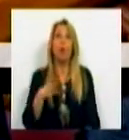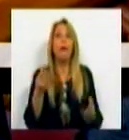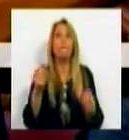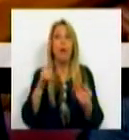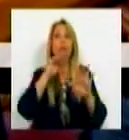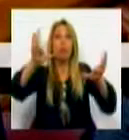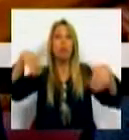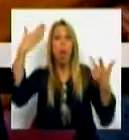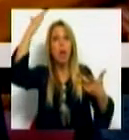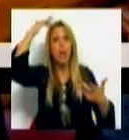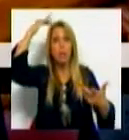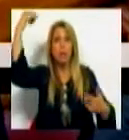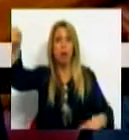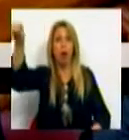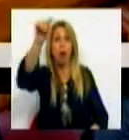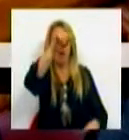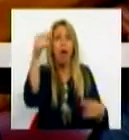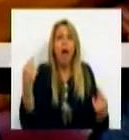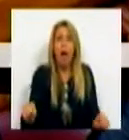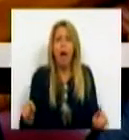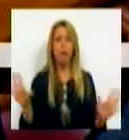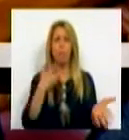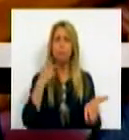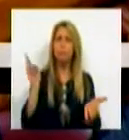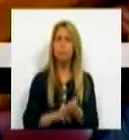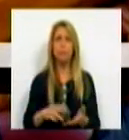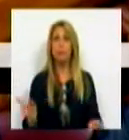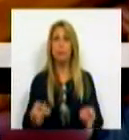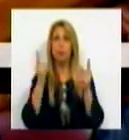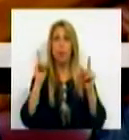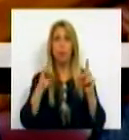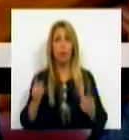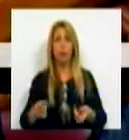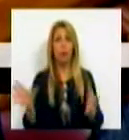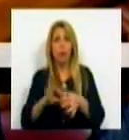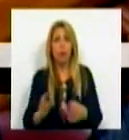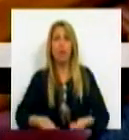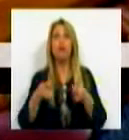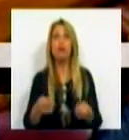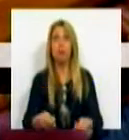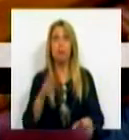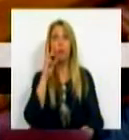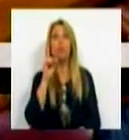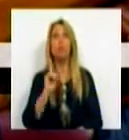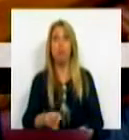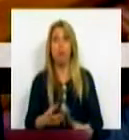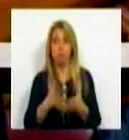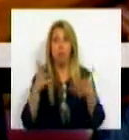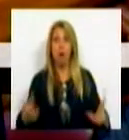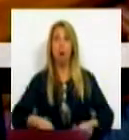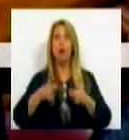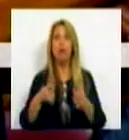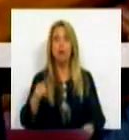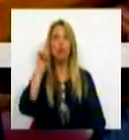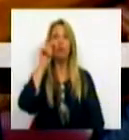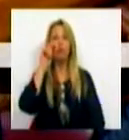cabeças, mas não se consubstancializam nos investimentos. O que vemos é um dos maiores investimentos do turismo